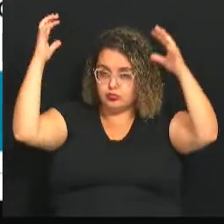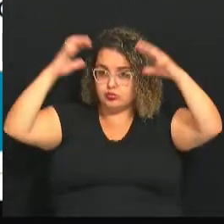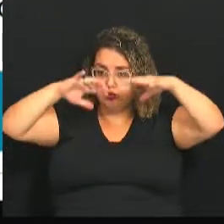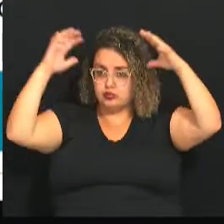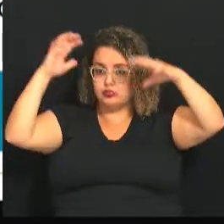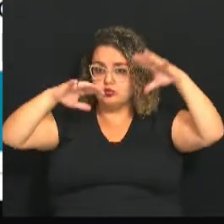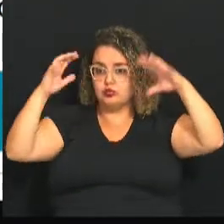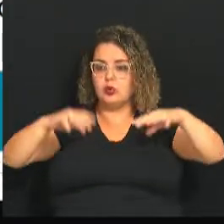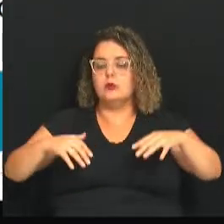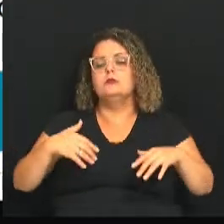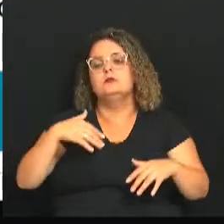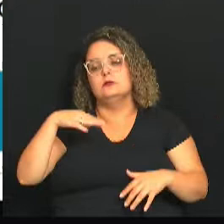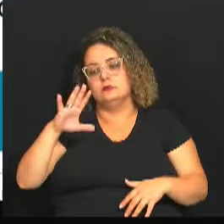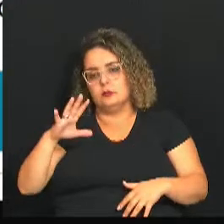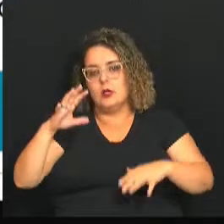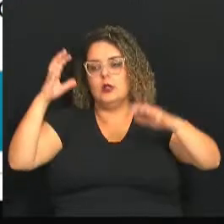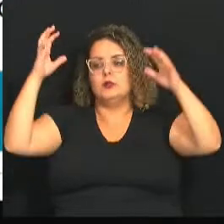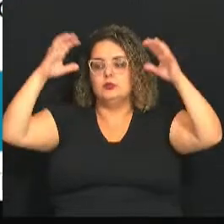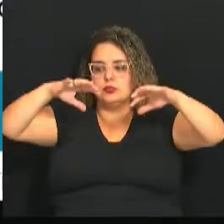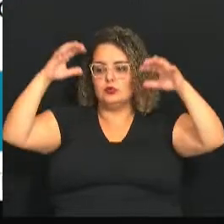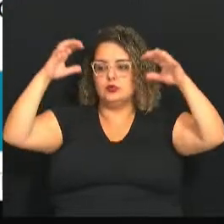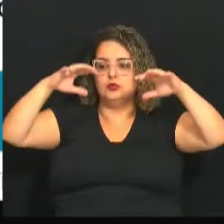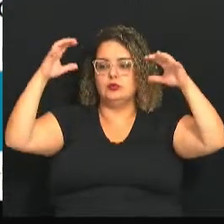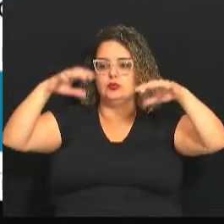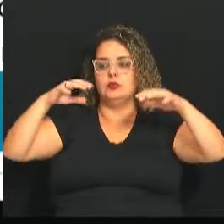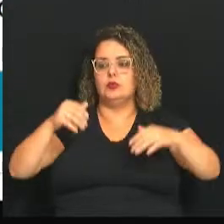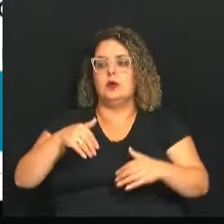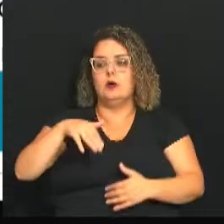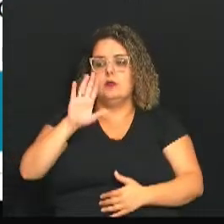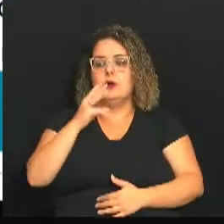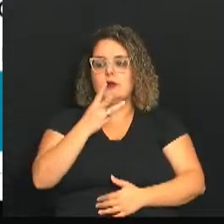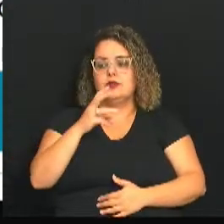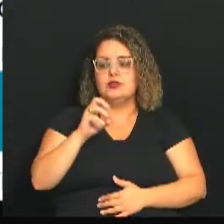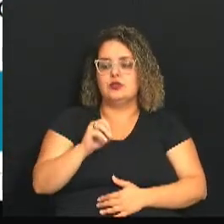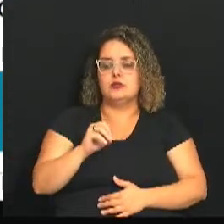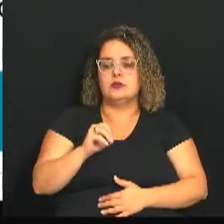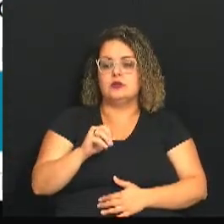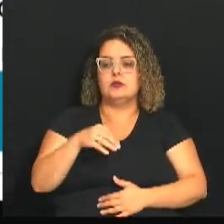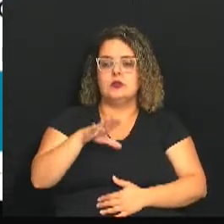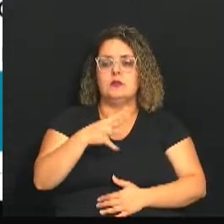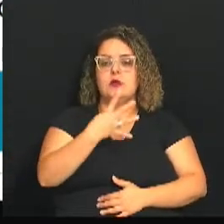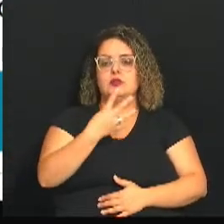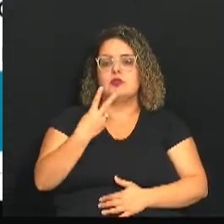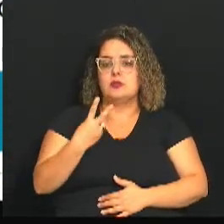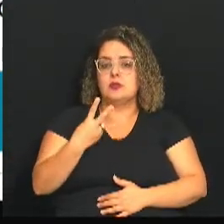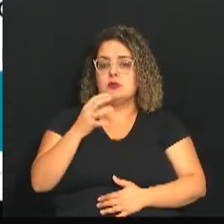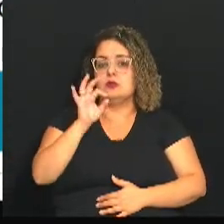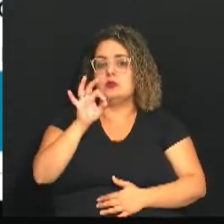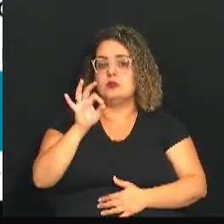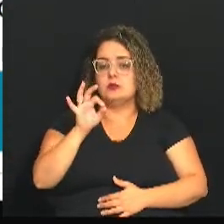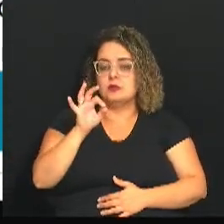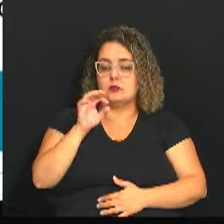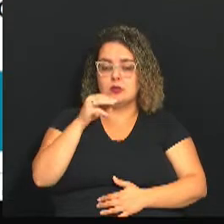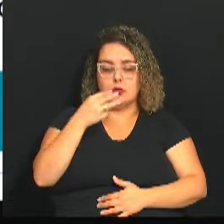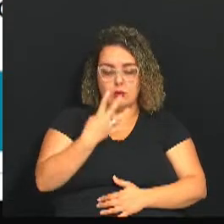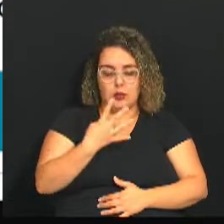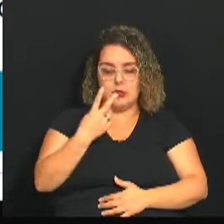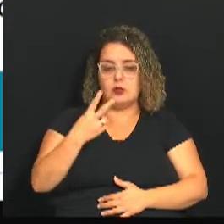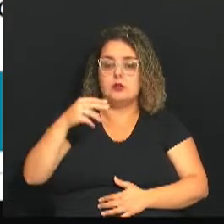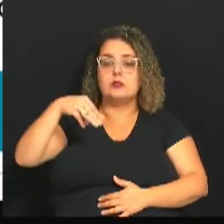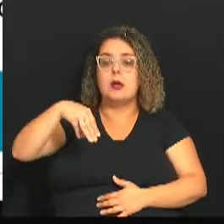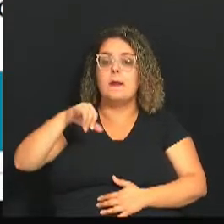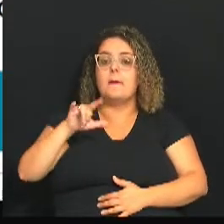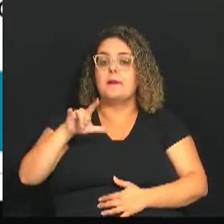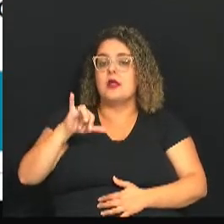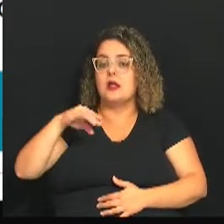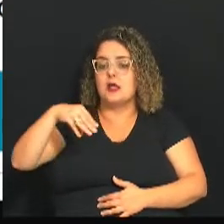eventos desses de chuvas acima de 30 e de 42 milímetros. Mas os eventos de chuva